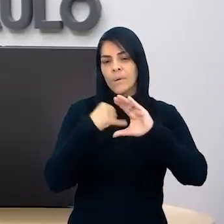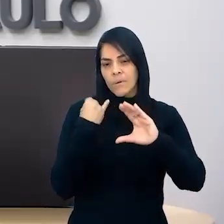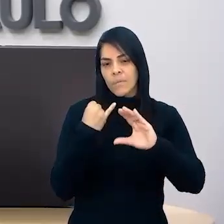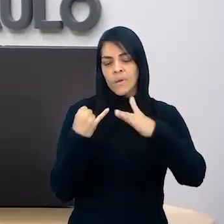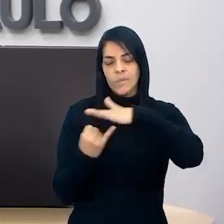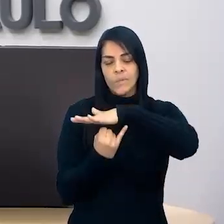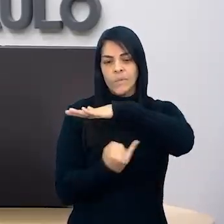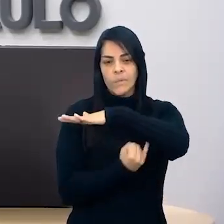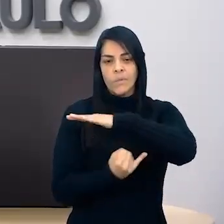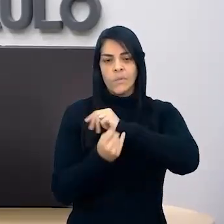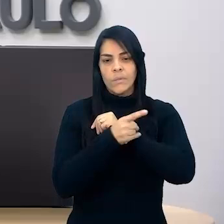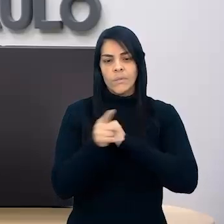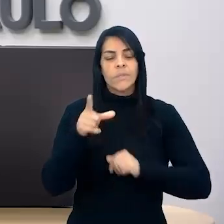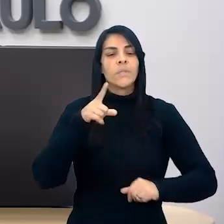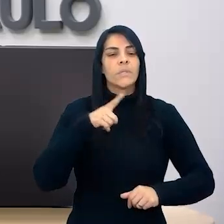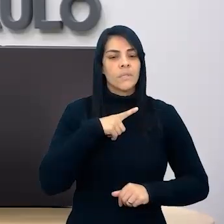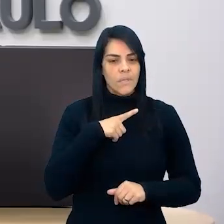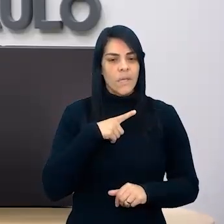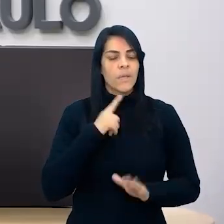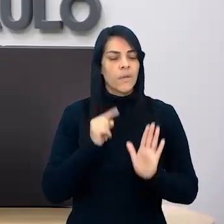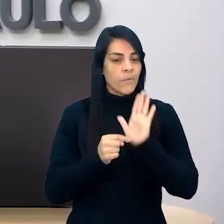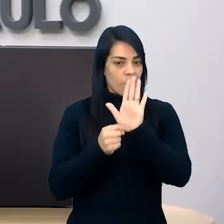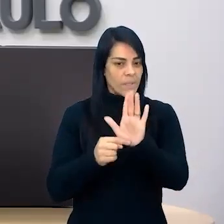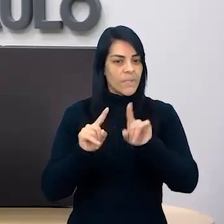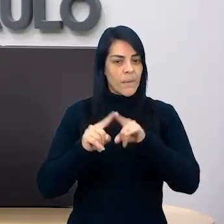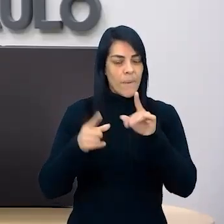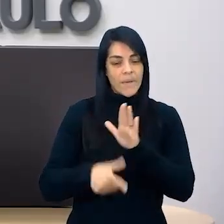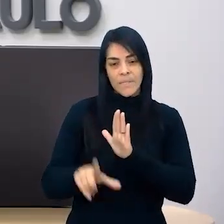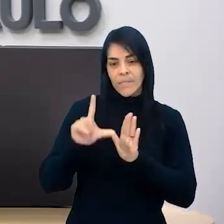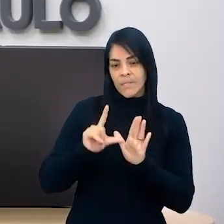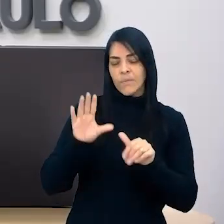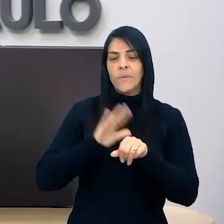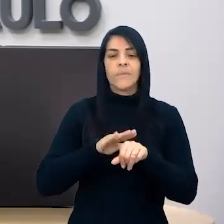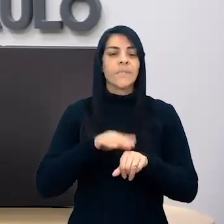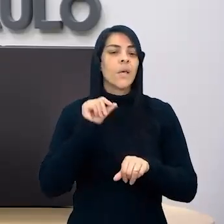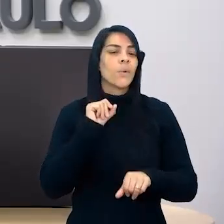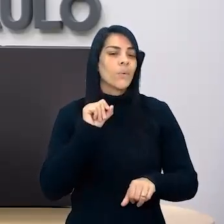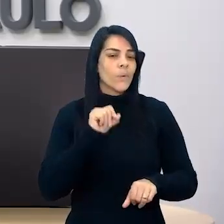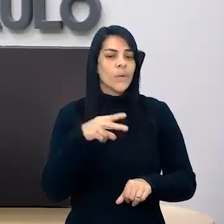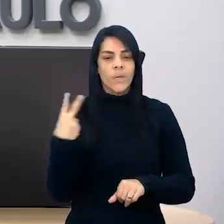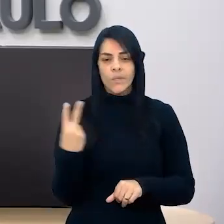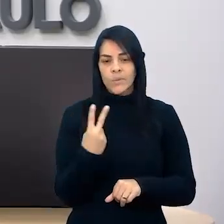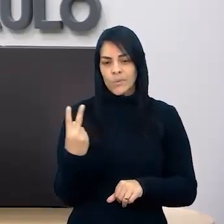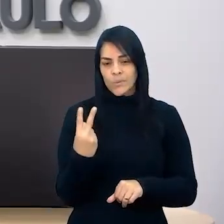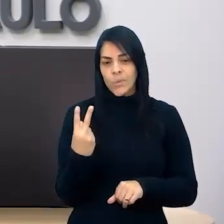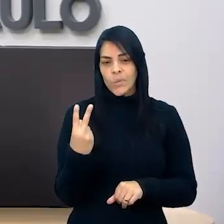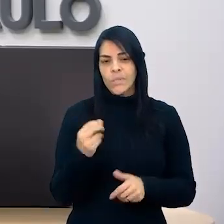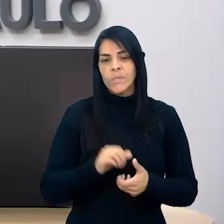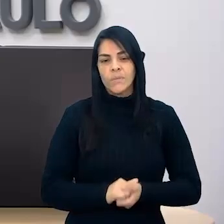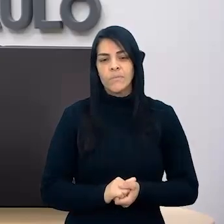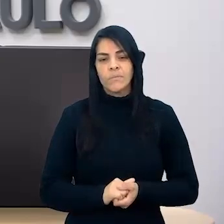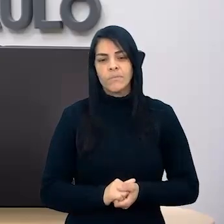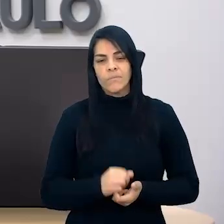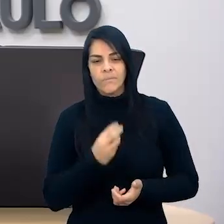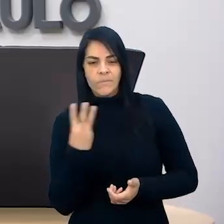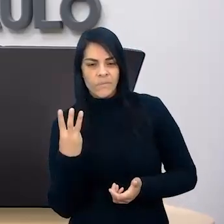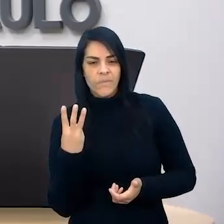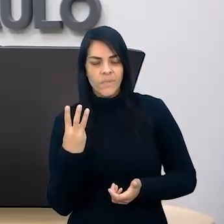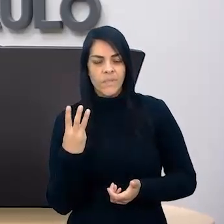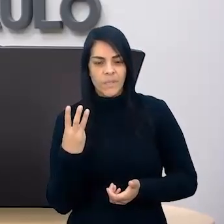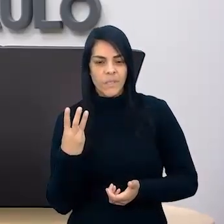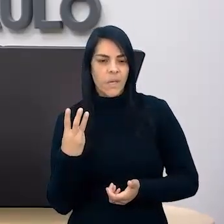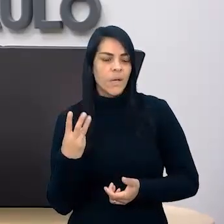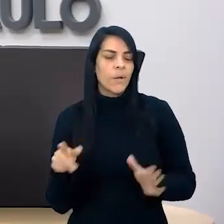você tem o Excel. Então, eu vou apresentar ele, mas antes disso eu vou fazer dois ou três que estavam